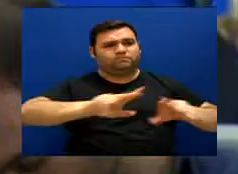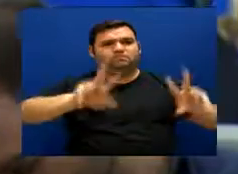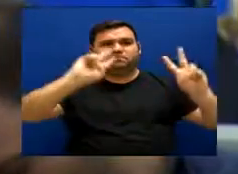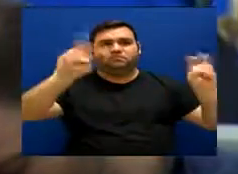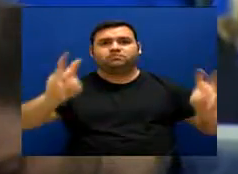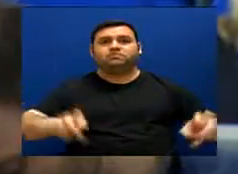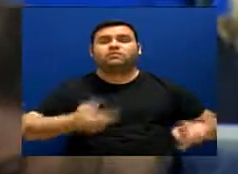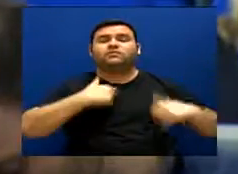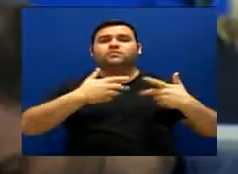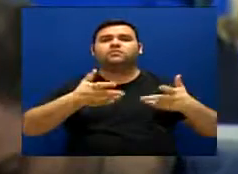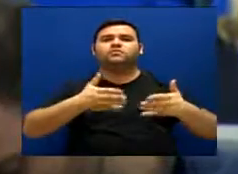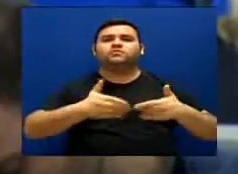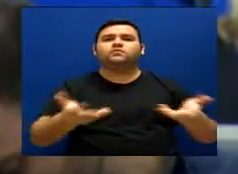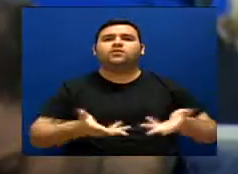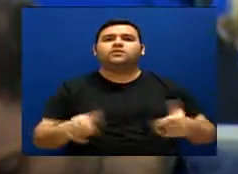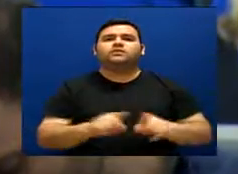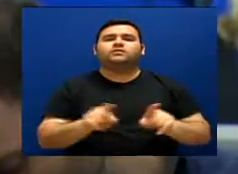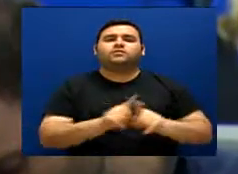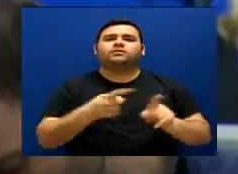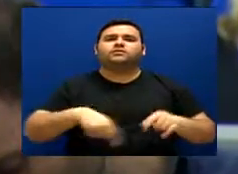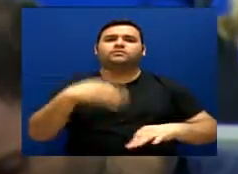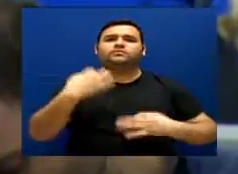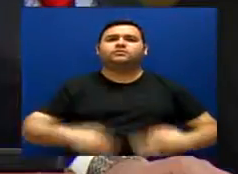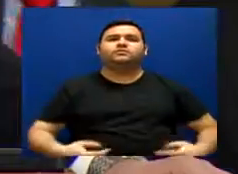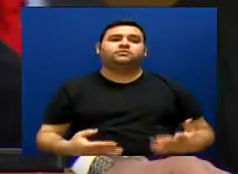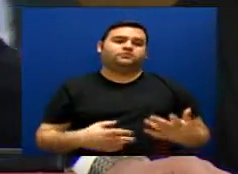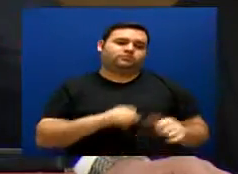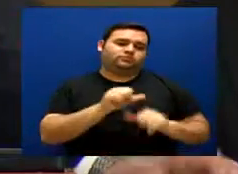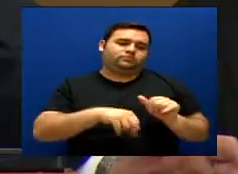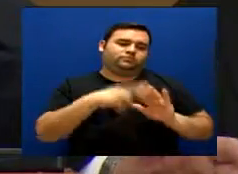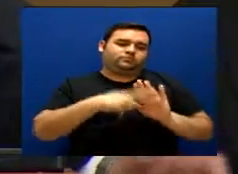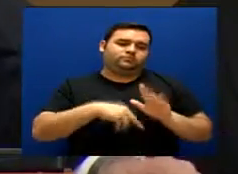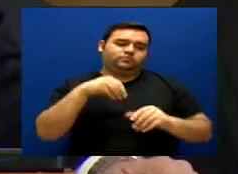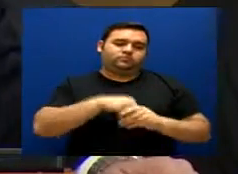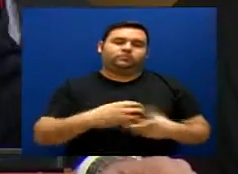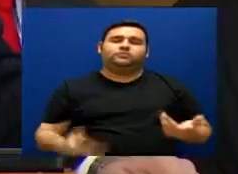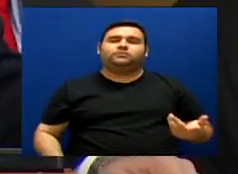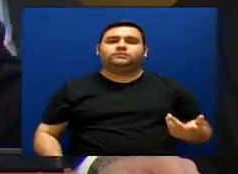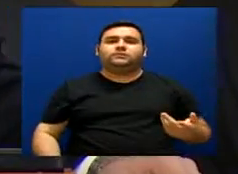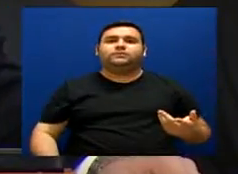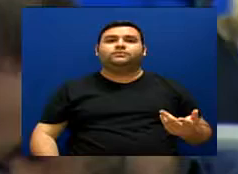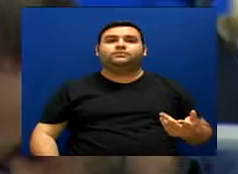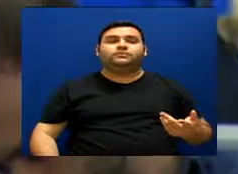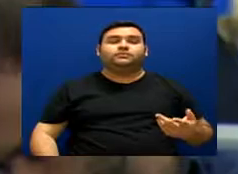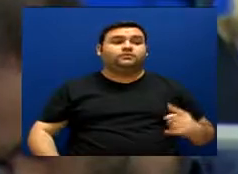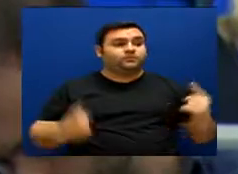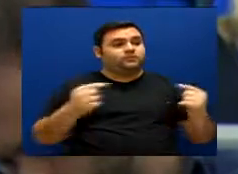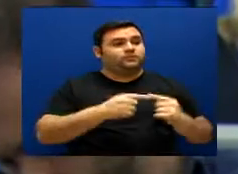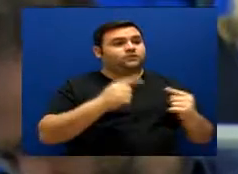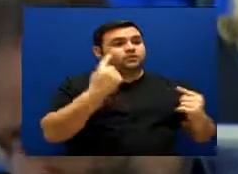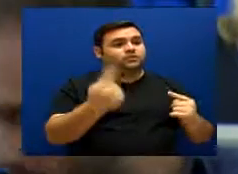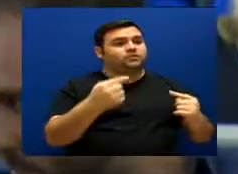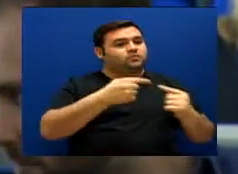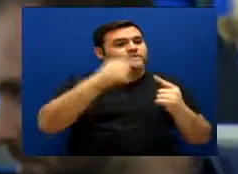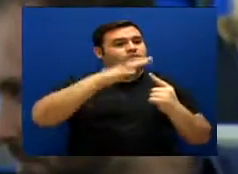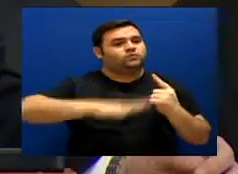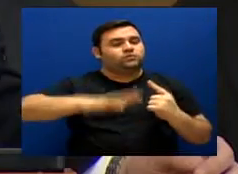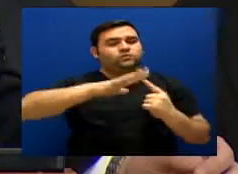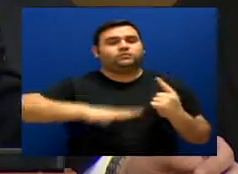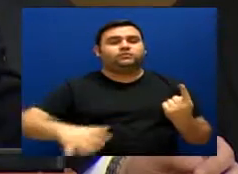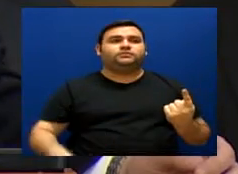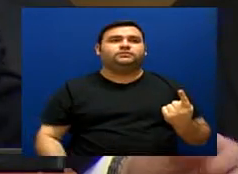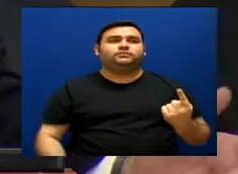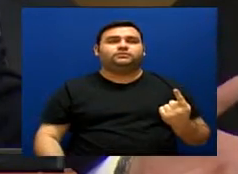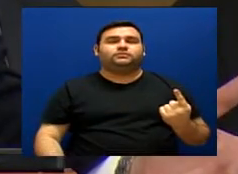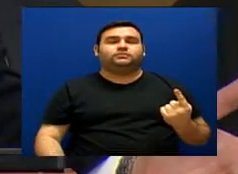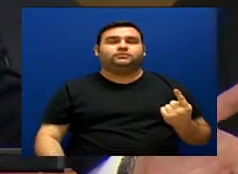assuntos. Eu exijo que nós também tenhamos esse direito. Então tem que mudar o regimento, então, não, porque entrou então, na ordem do dia. O que vale para um, vale para todos. Eu vou pedir fazer o regimento e a gente vota, então,